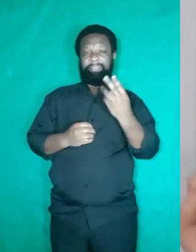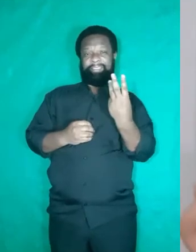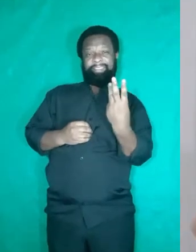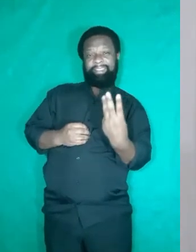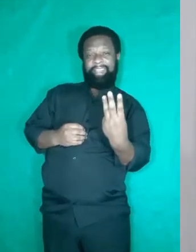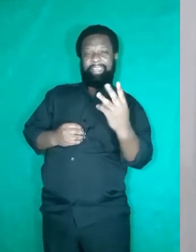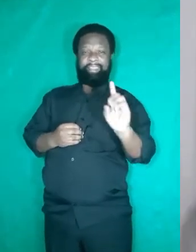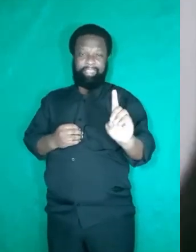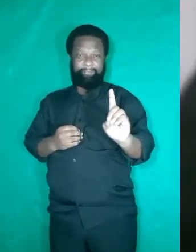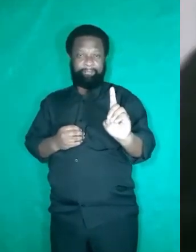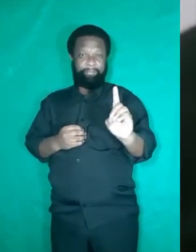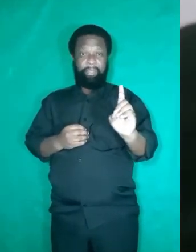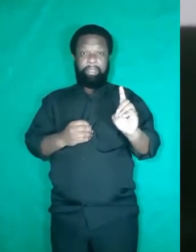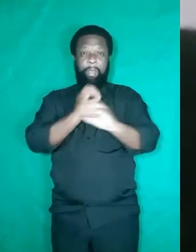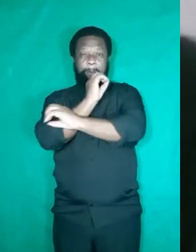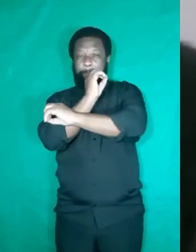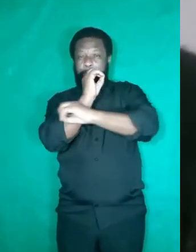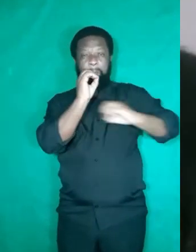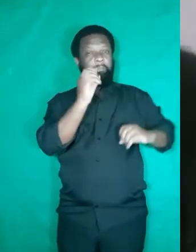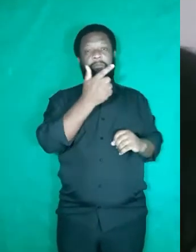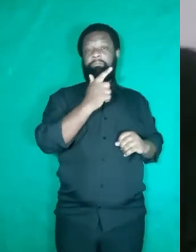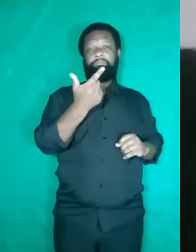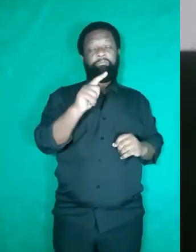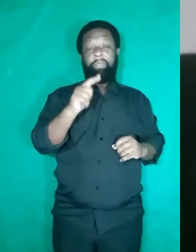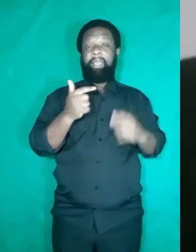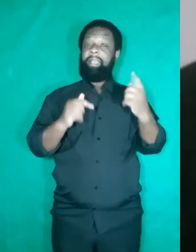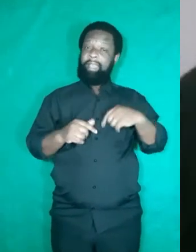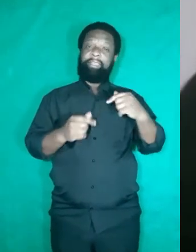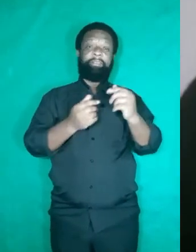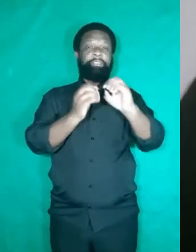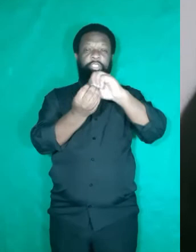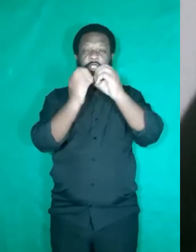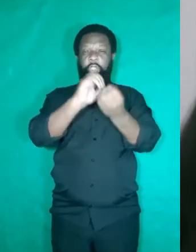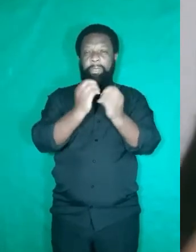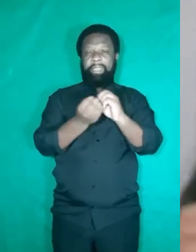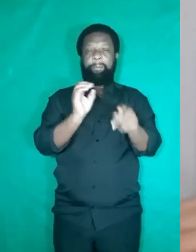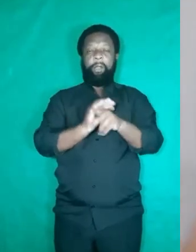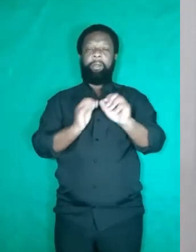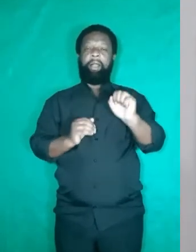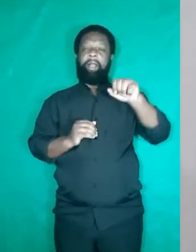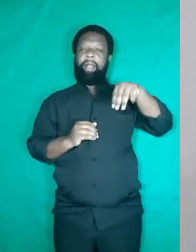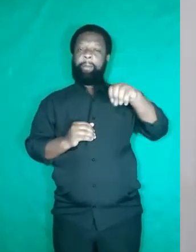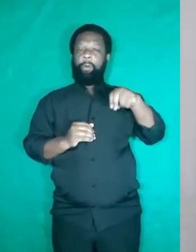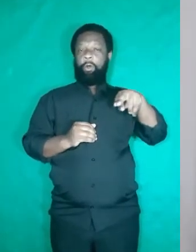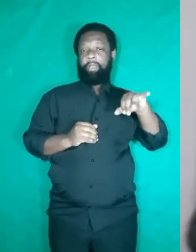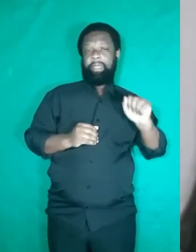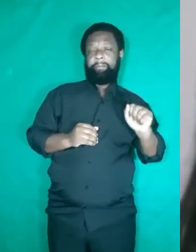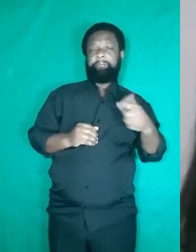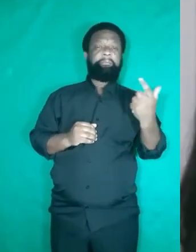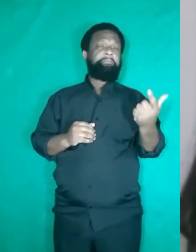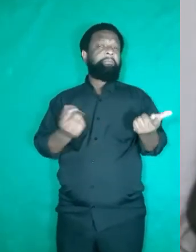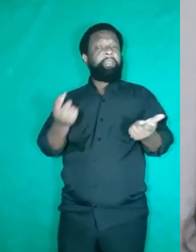essa aqui é a geometria da amônia. E o que acontece? O que ela parece para vocês, essa geometria